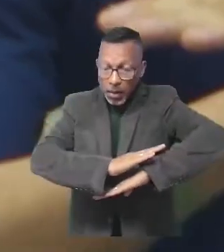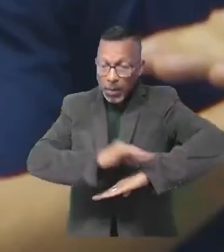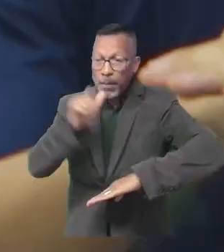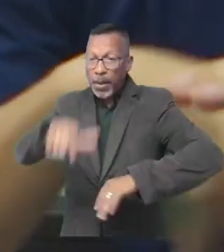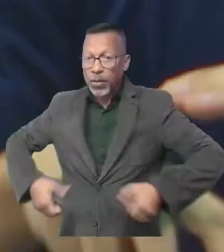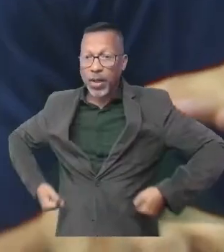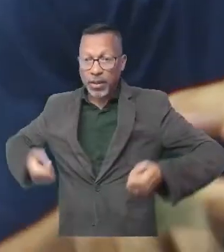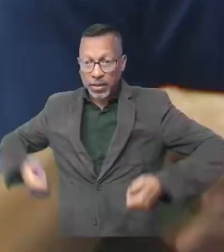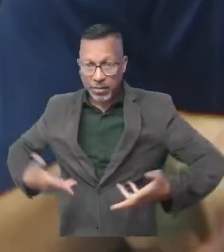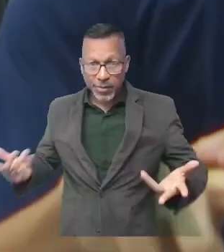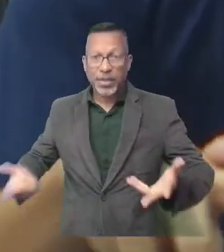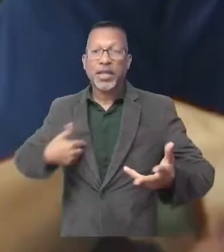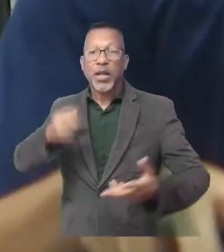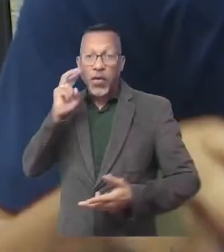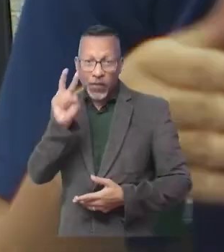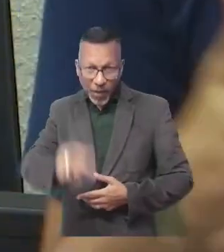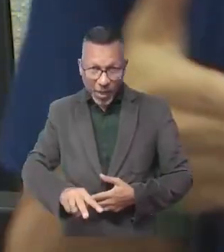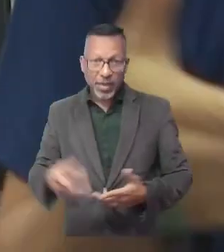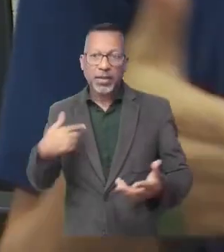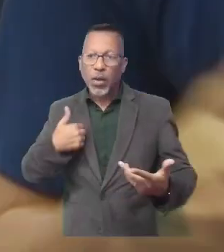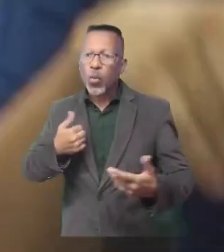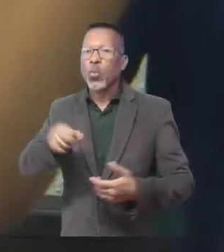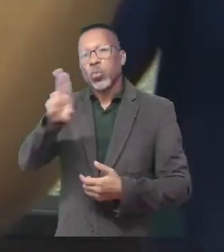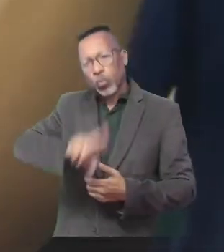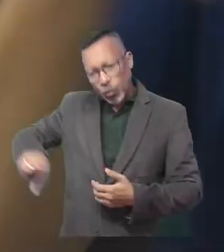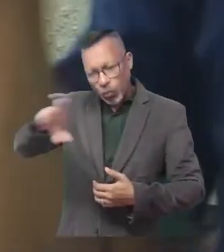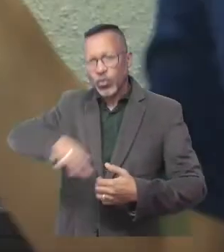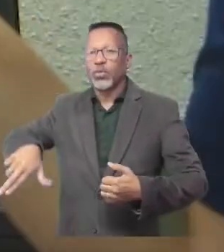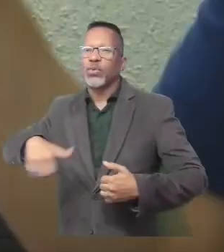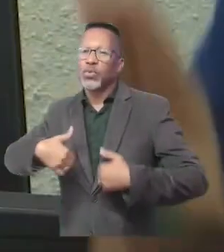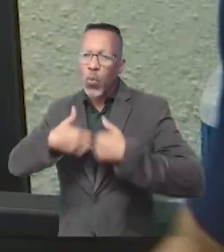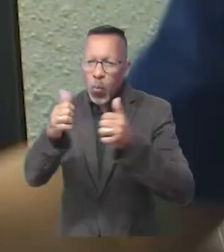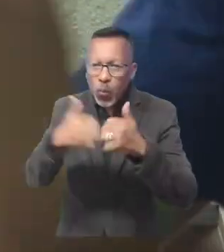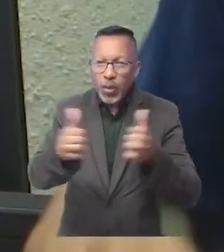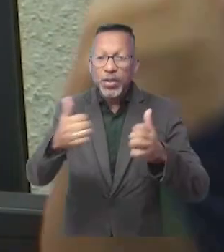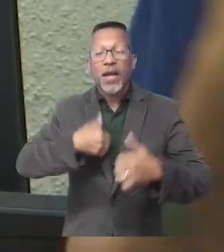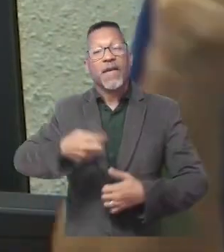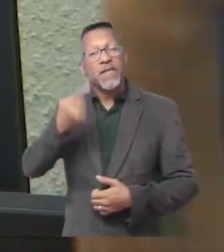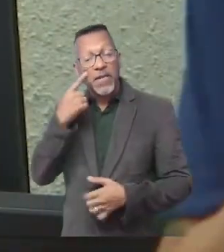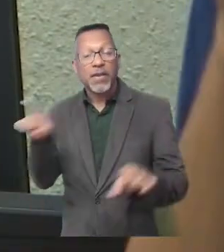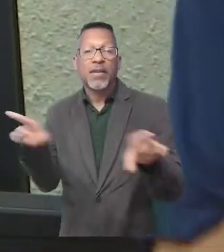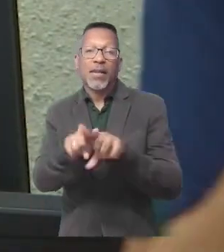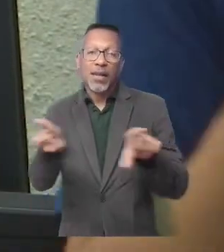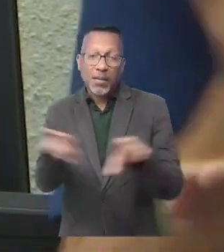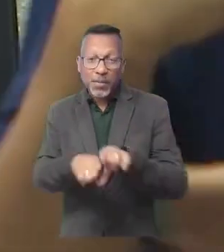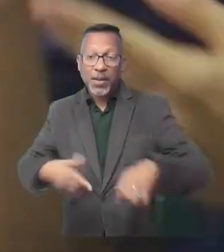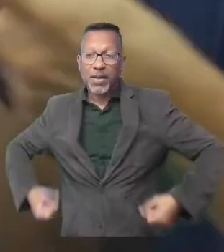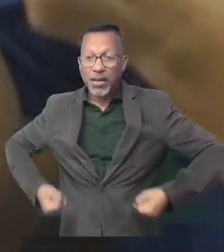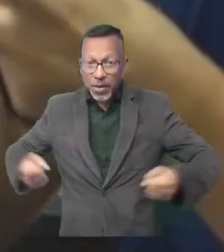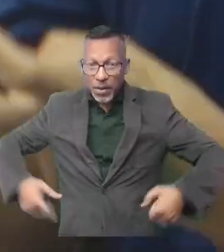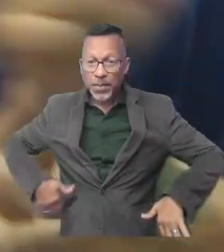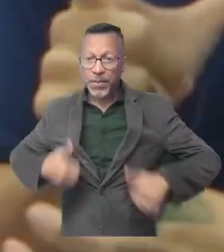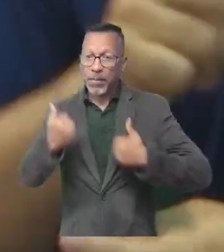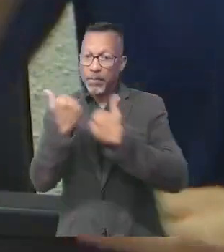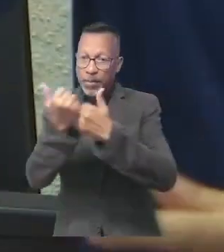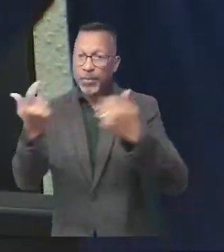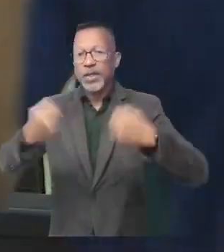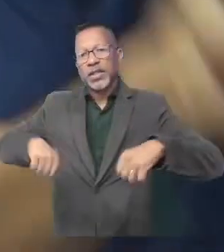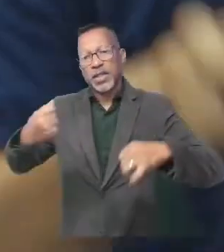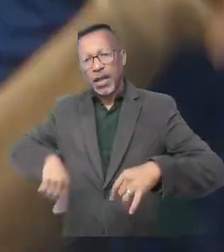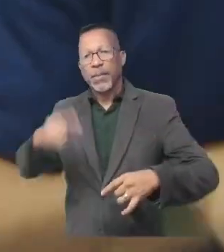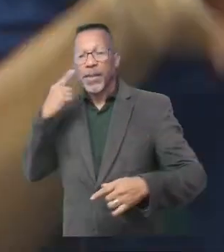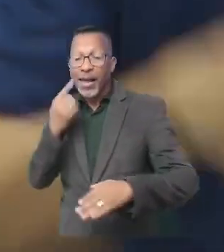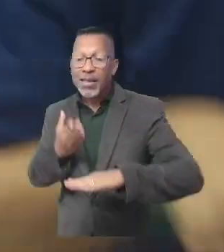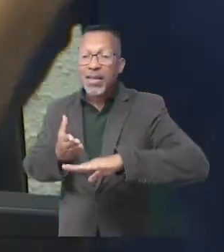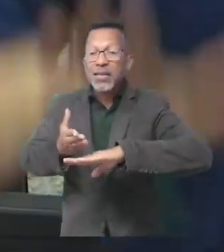já vi várias vezes, eu que ando muito no transporte público, vi várias vezes cadeirantes precisando de apoio ou de ajuda para conseguirem